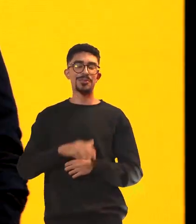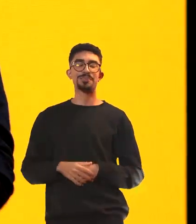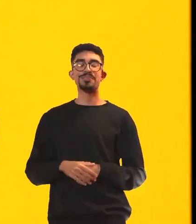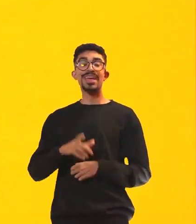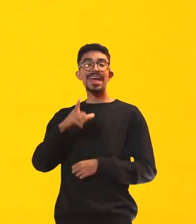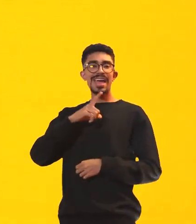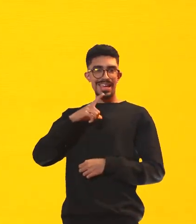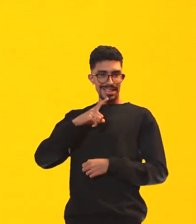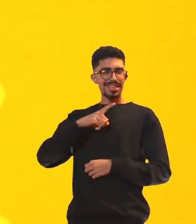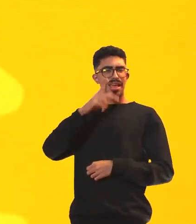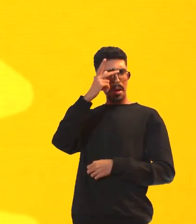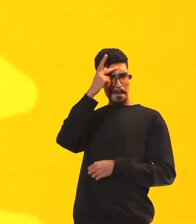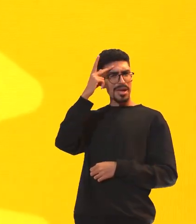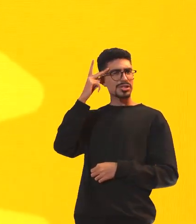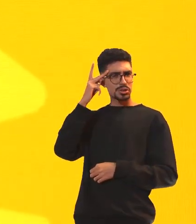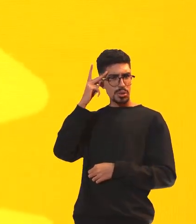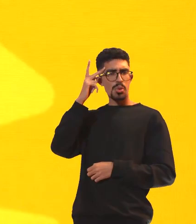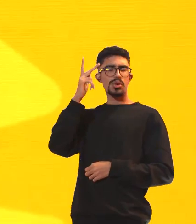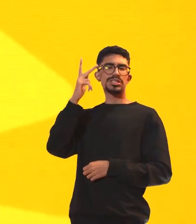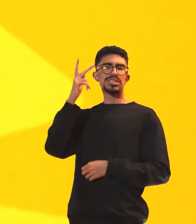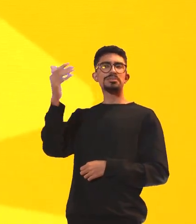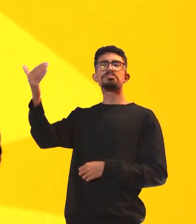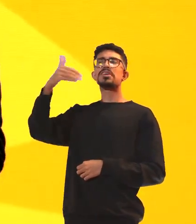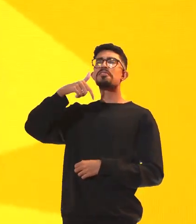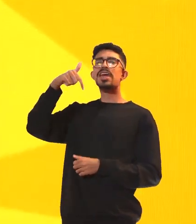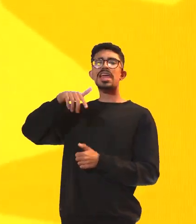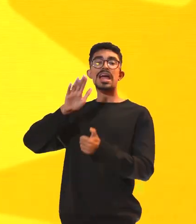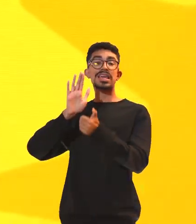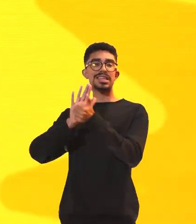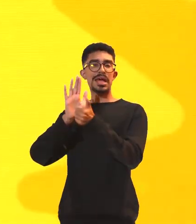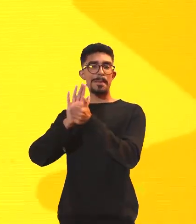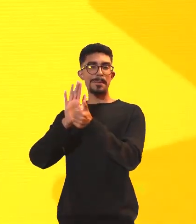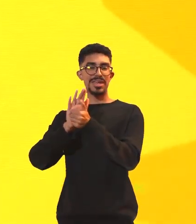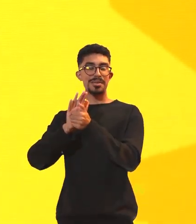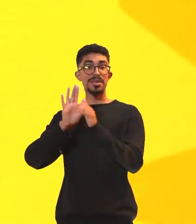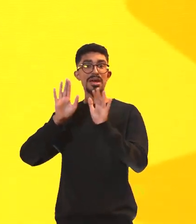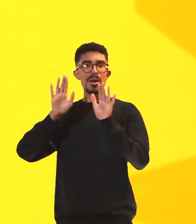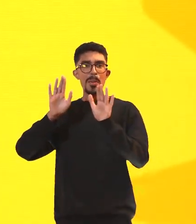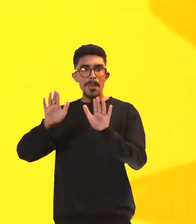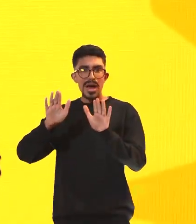Está no culto já pensando na balada que vem depois. Já vem com a roupa já embaixo.